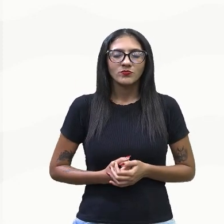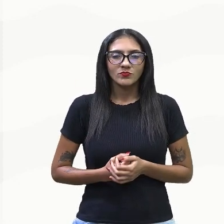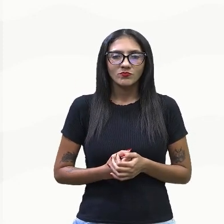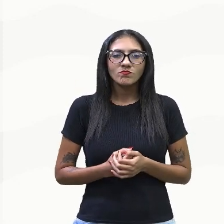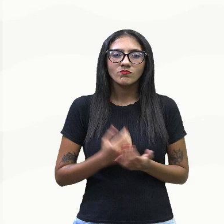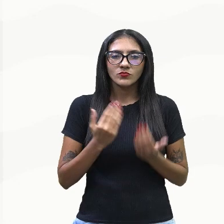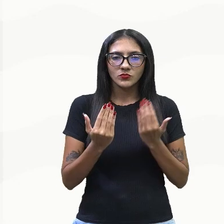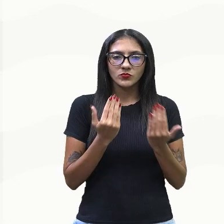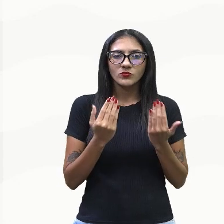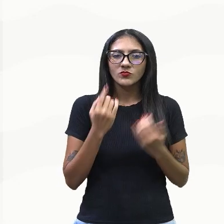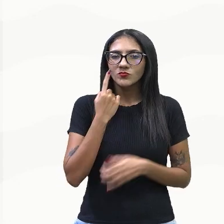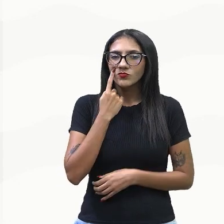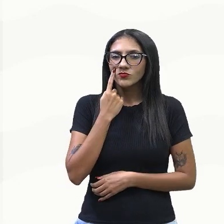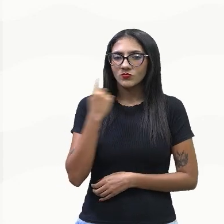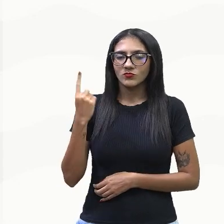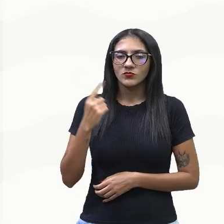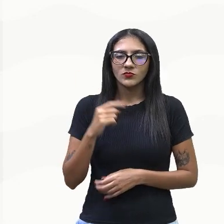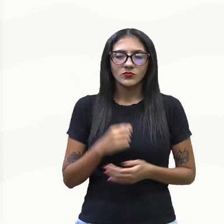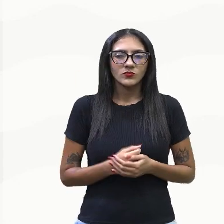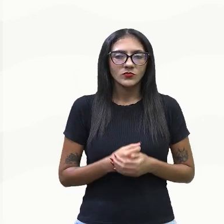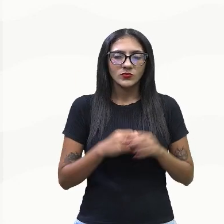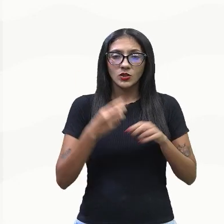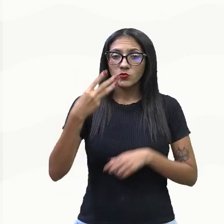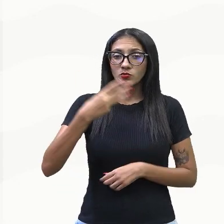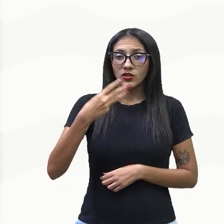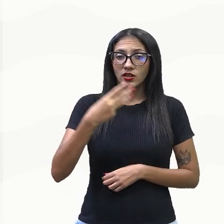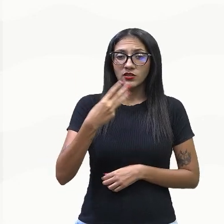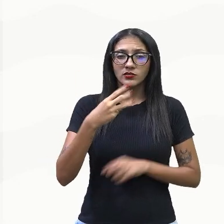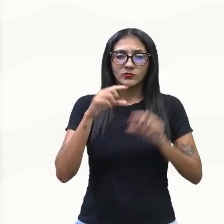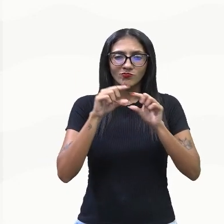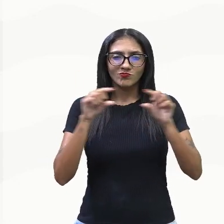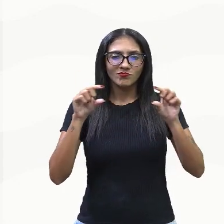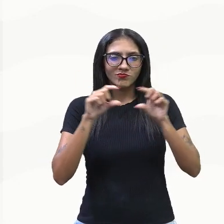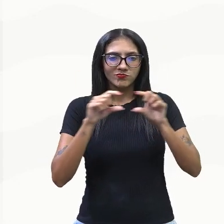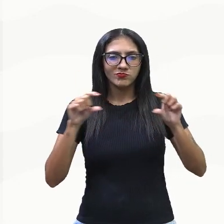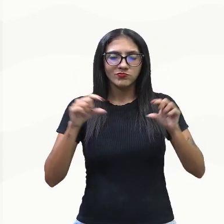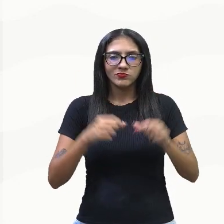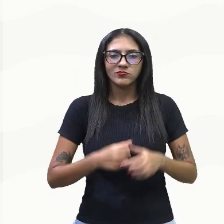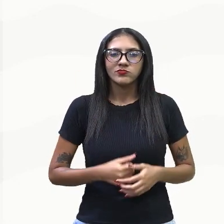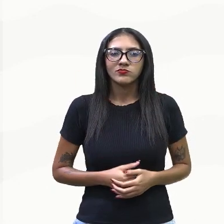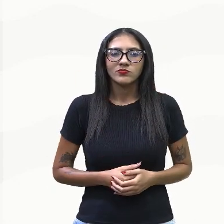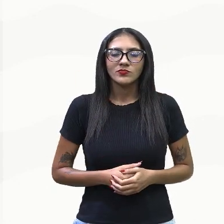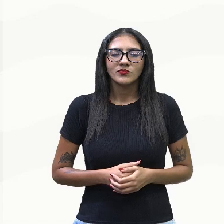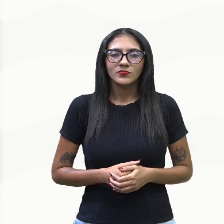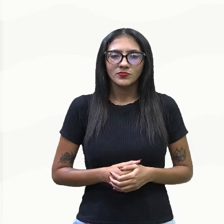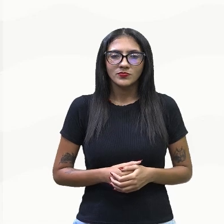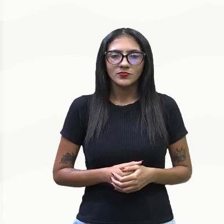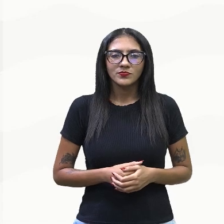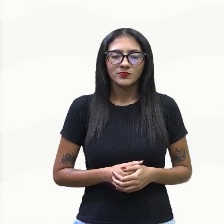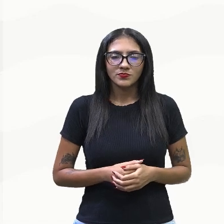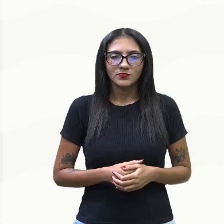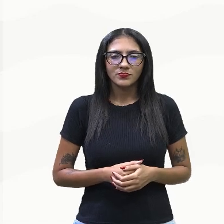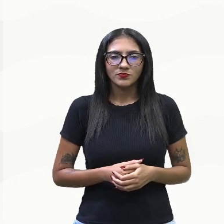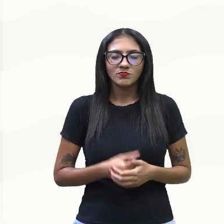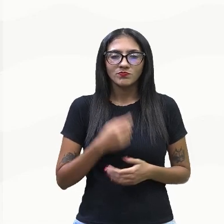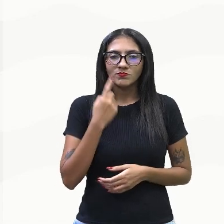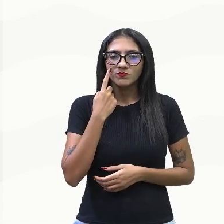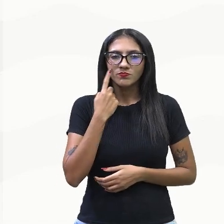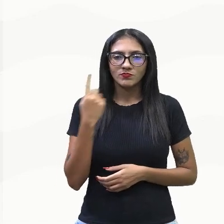ó. 27,10, o índice de massa corpórea do Cauã. Só um momento. Índice de massa corpórea